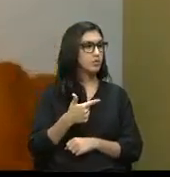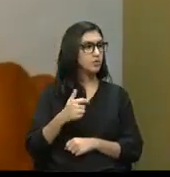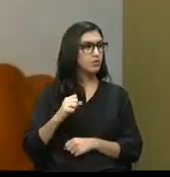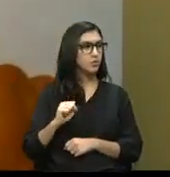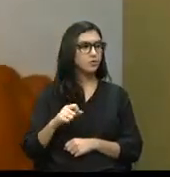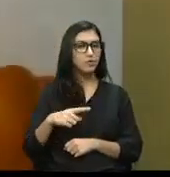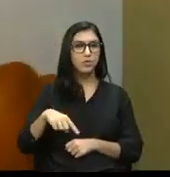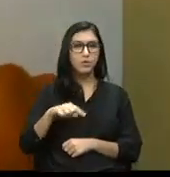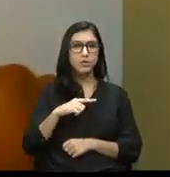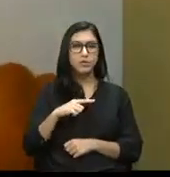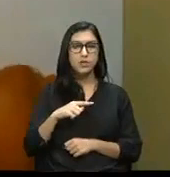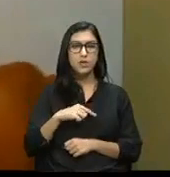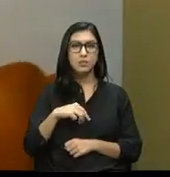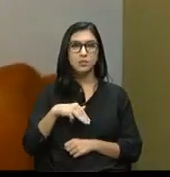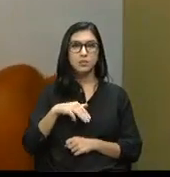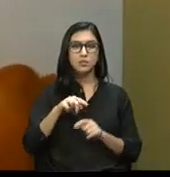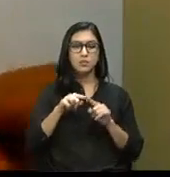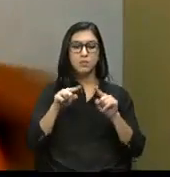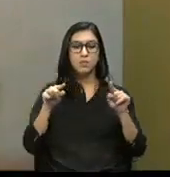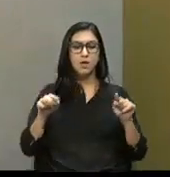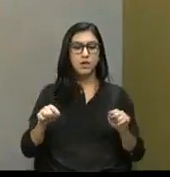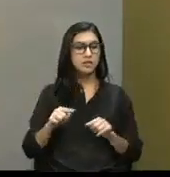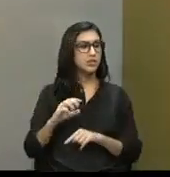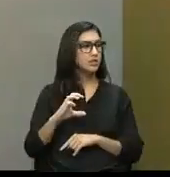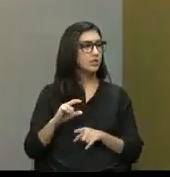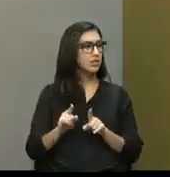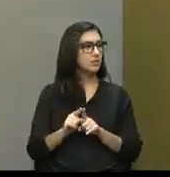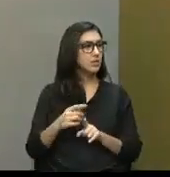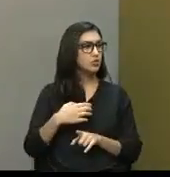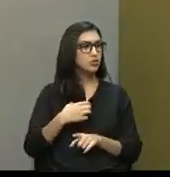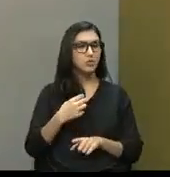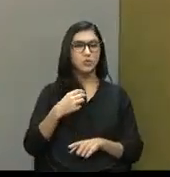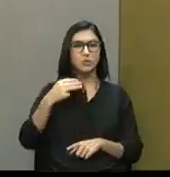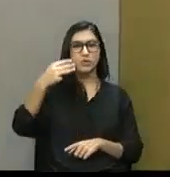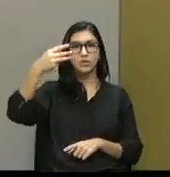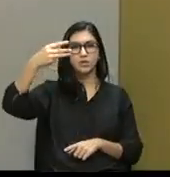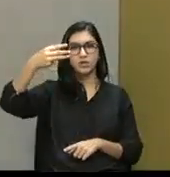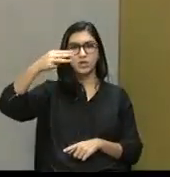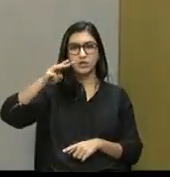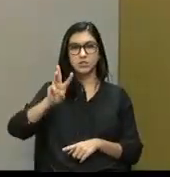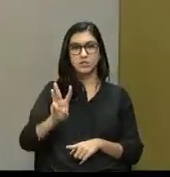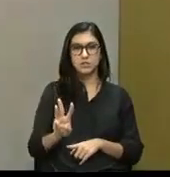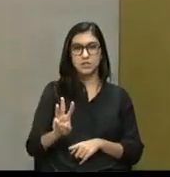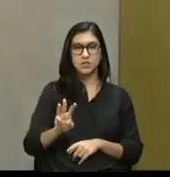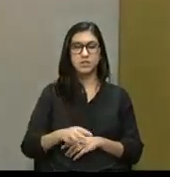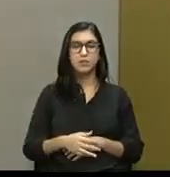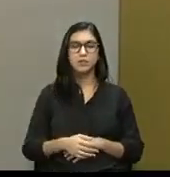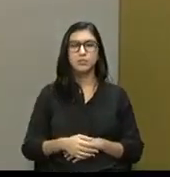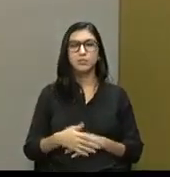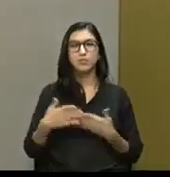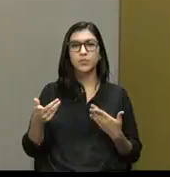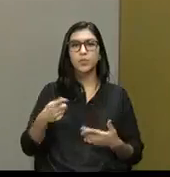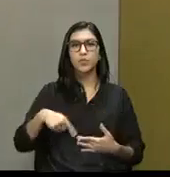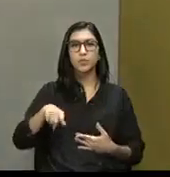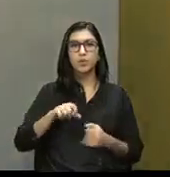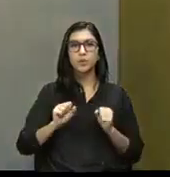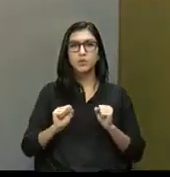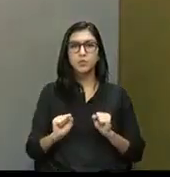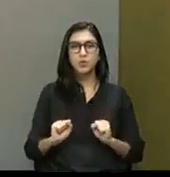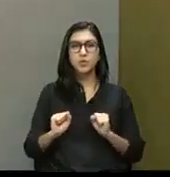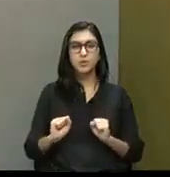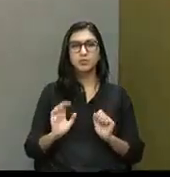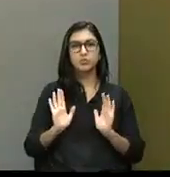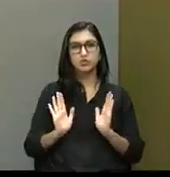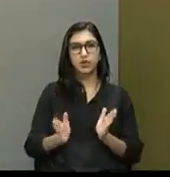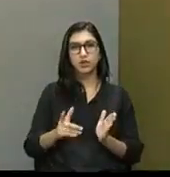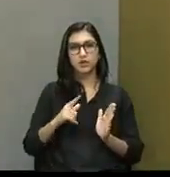nós obtemos aqui uma matriz C também do tipo 3×3. Com isso, nós podemos, nós